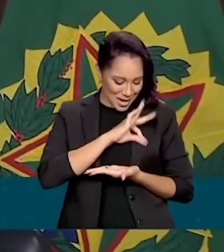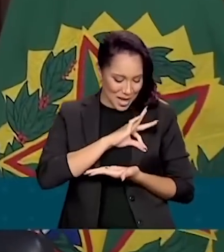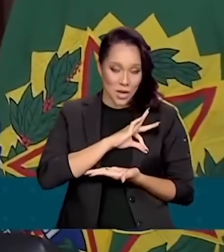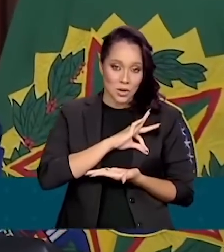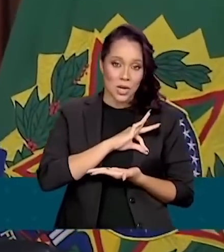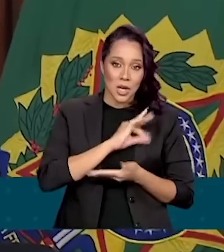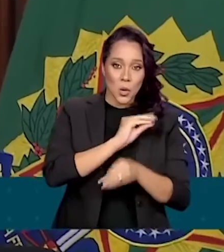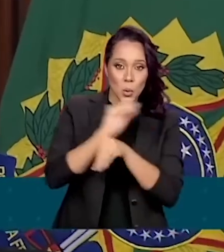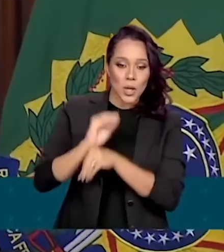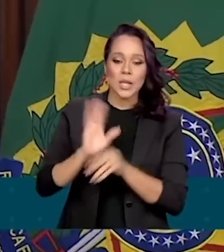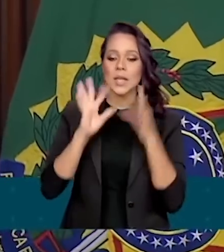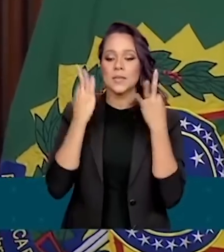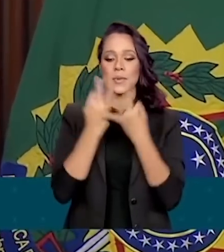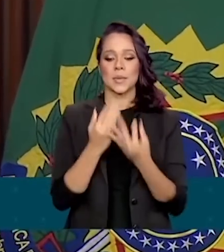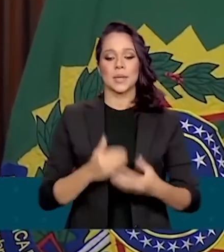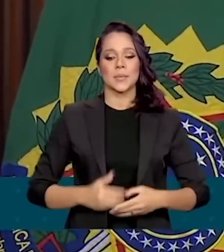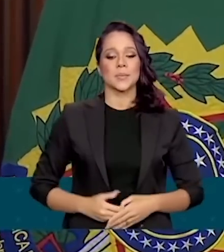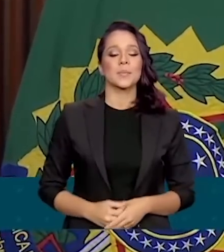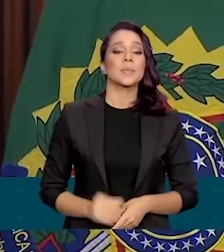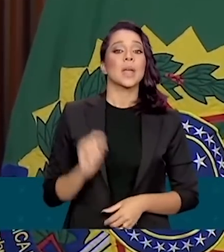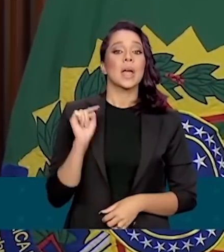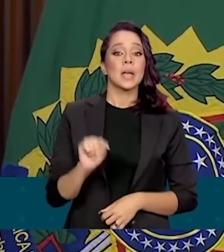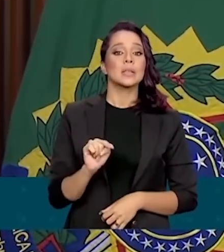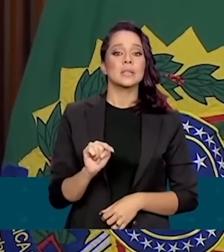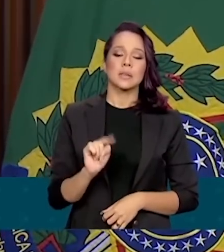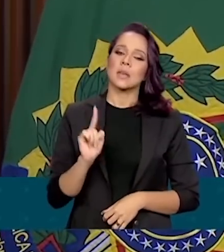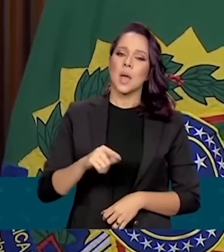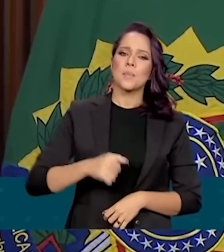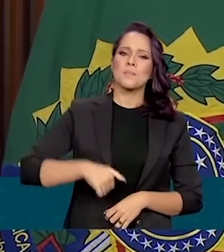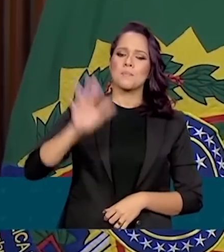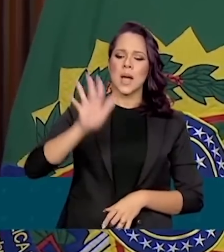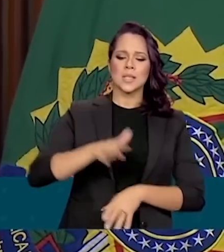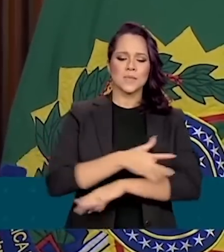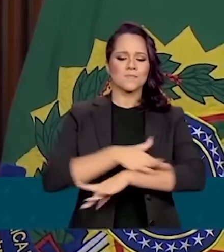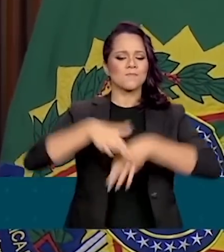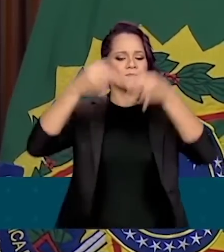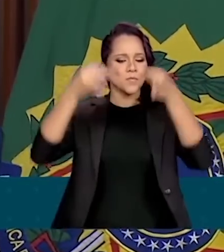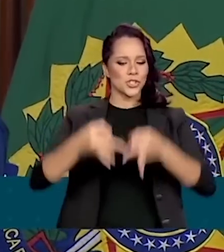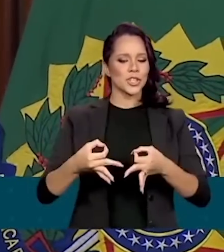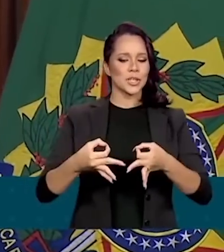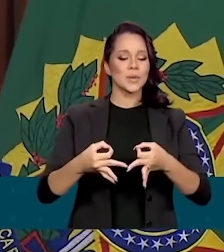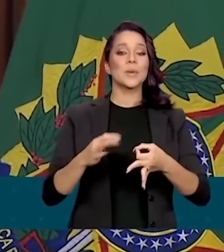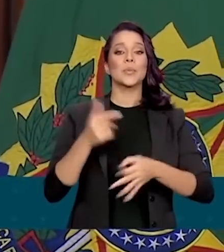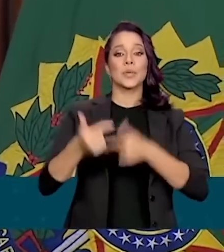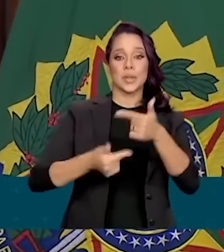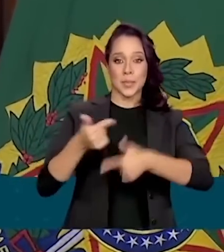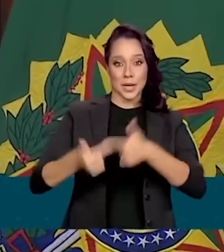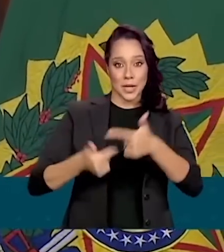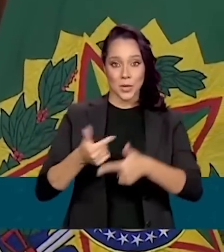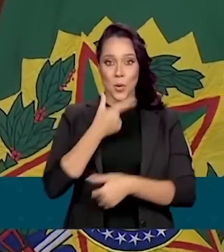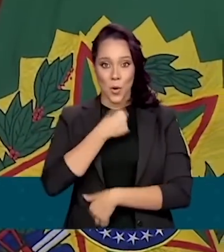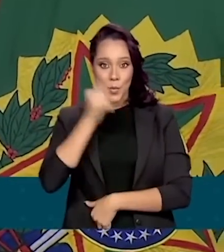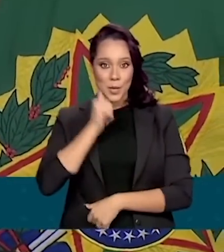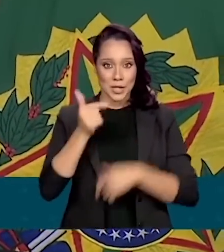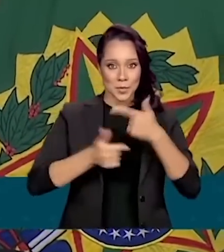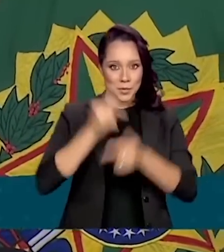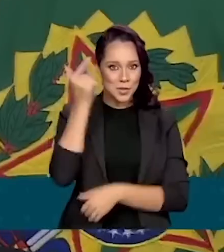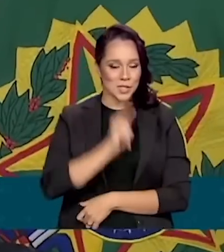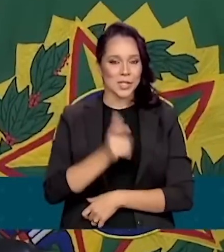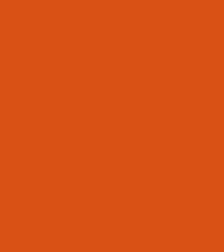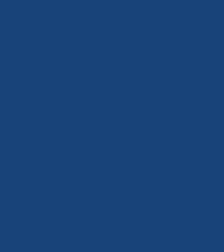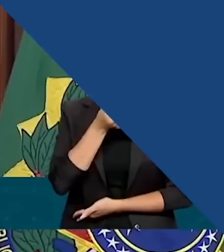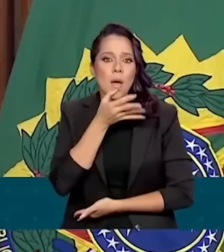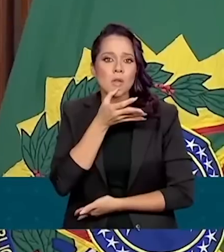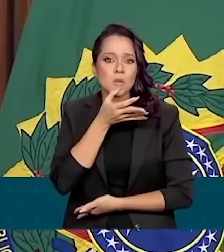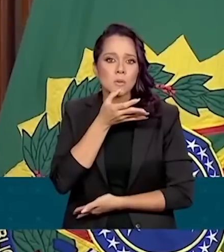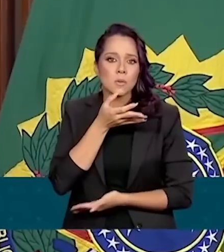salário e sustentar a sua família. Essa é a forma mais dignificante para um trabalhador e uma trabalhadora conseguir